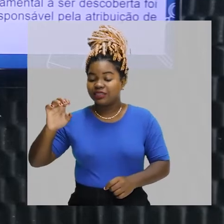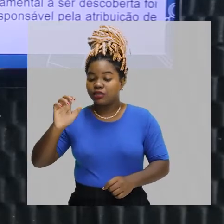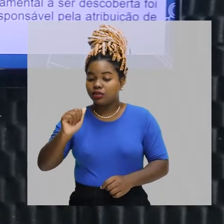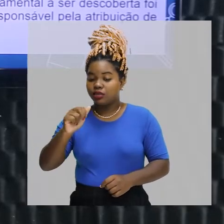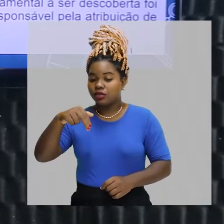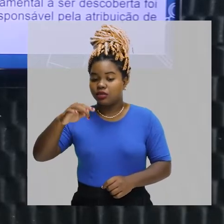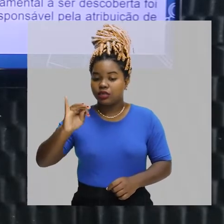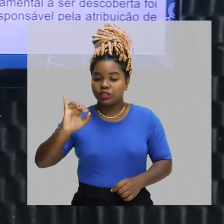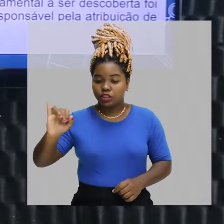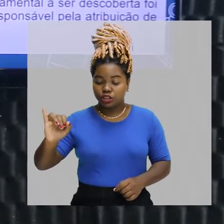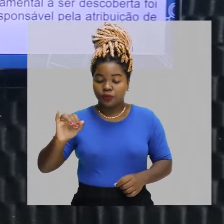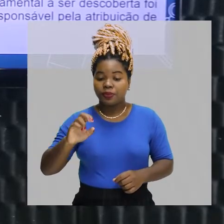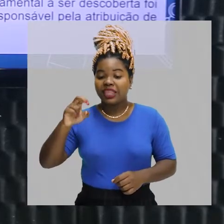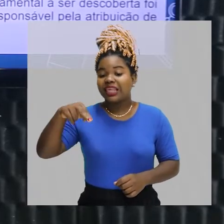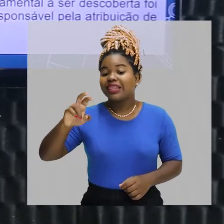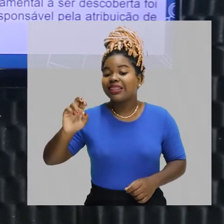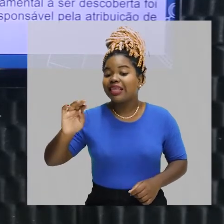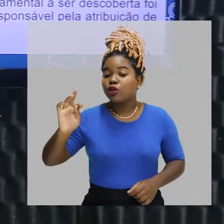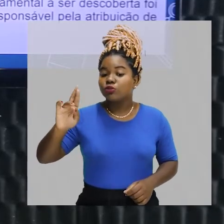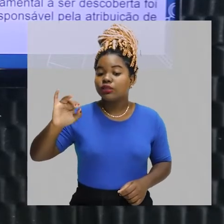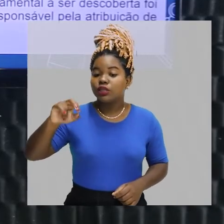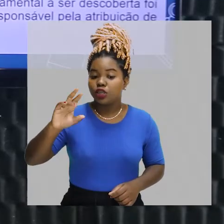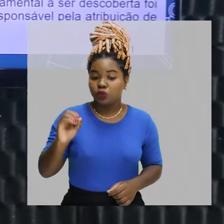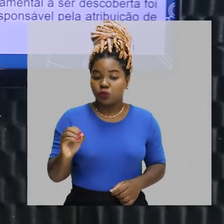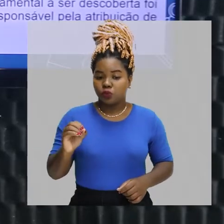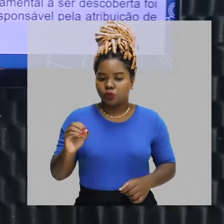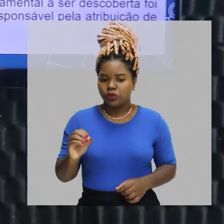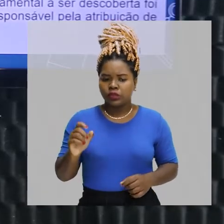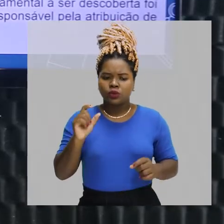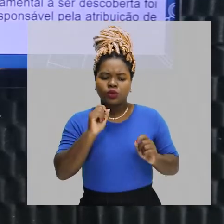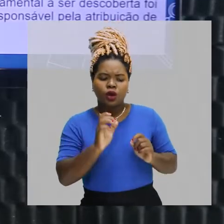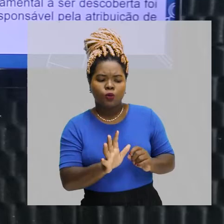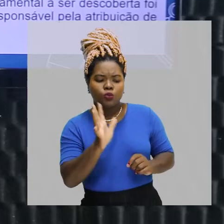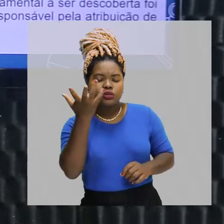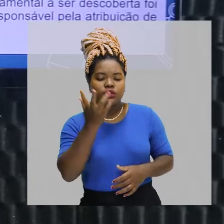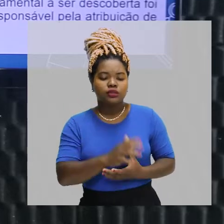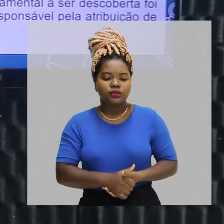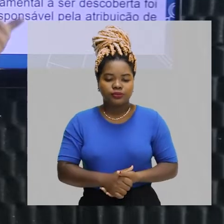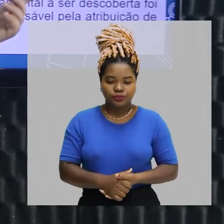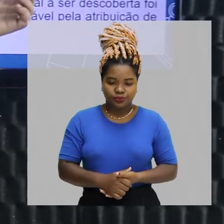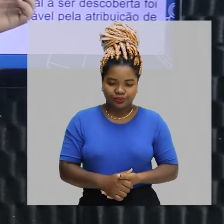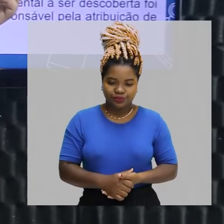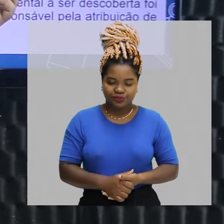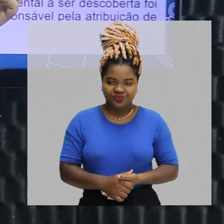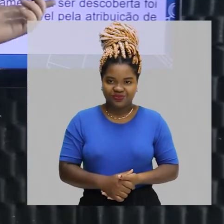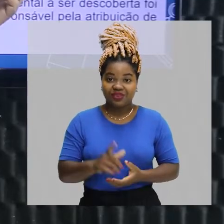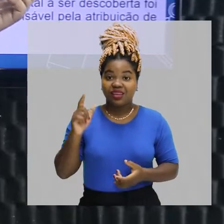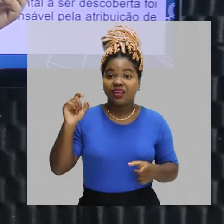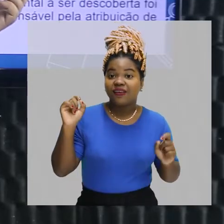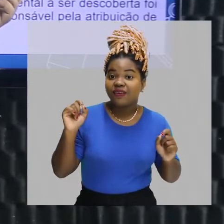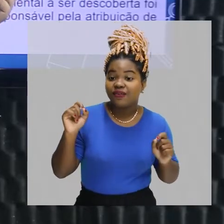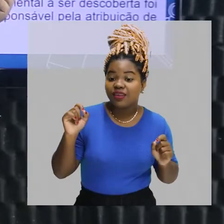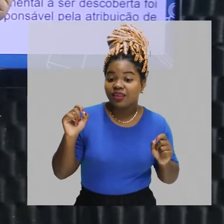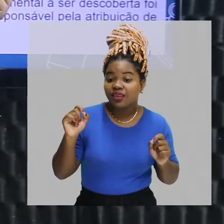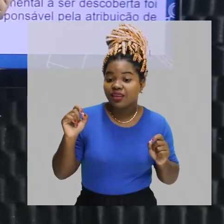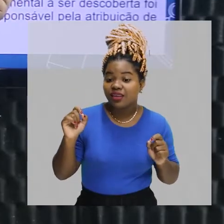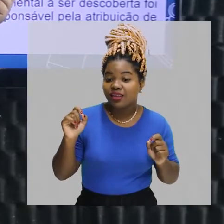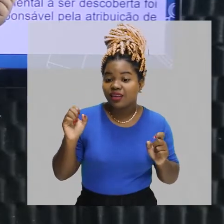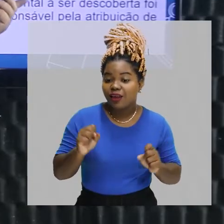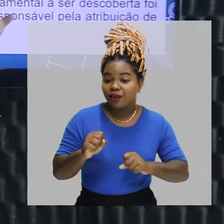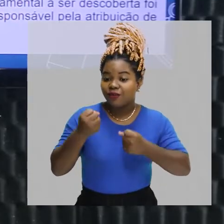ok? Aquilo ali que acontece, esse decaimento beta, nada mais é do que a presença da força